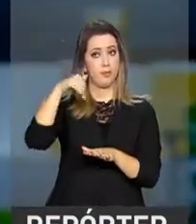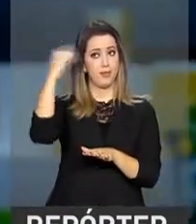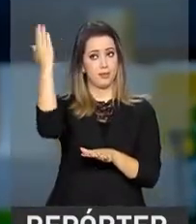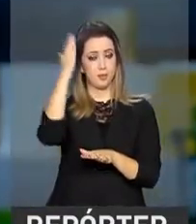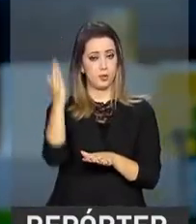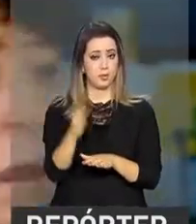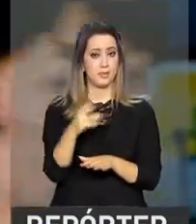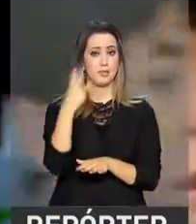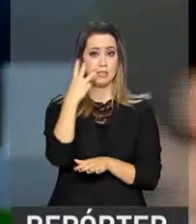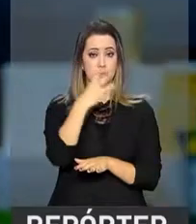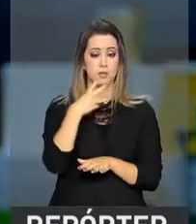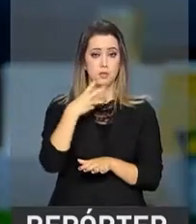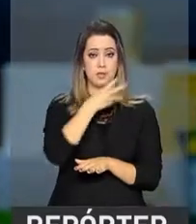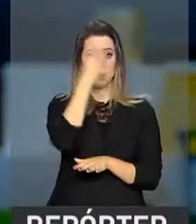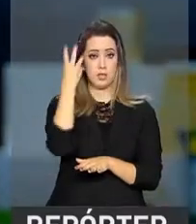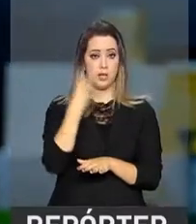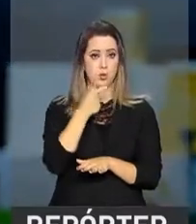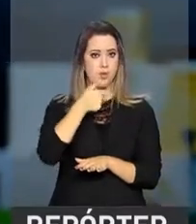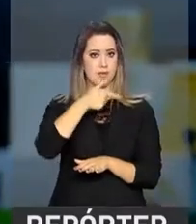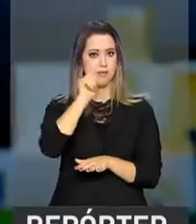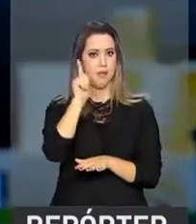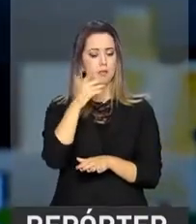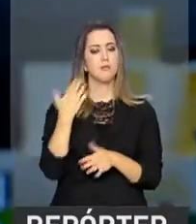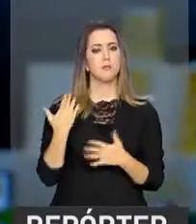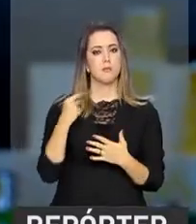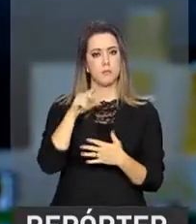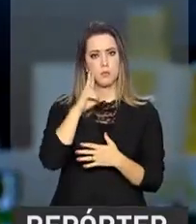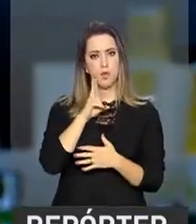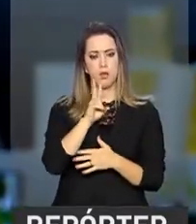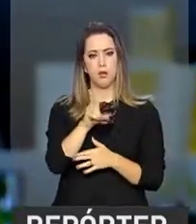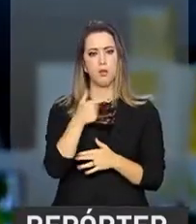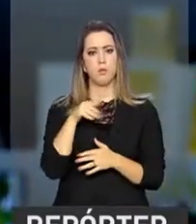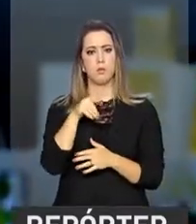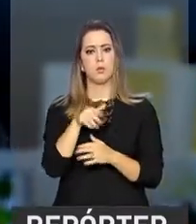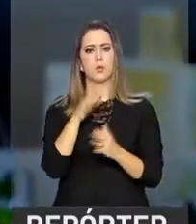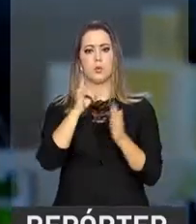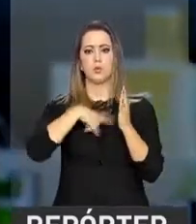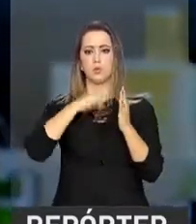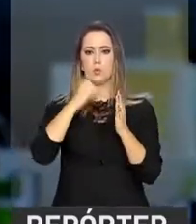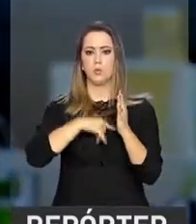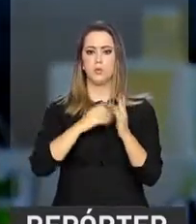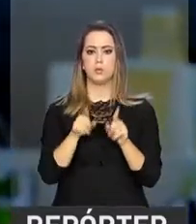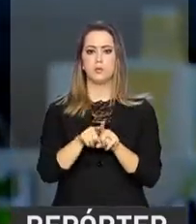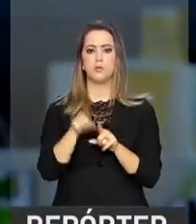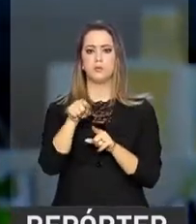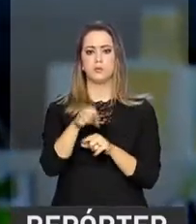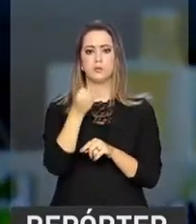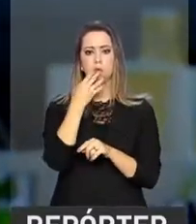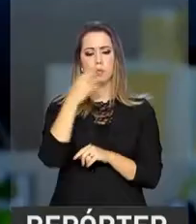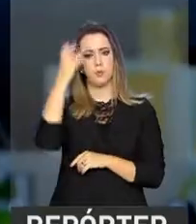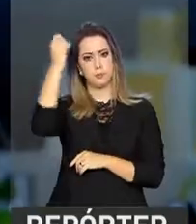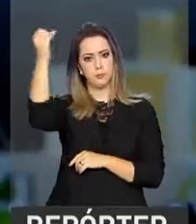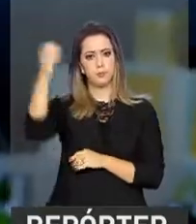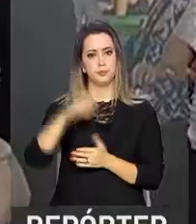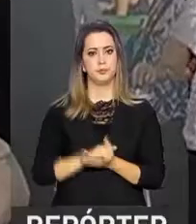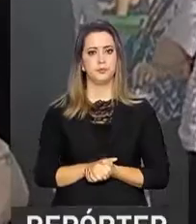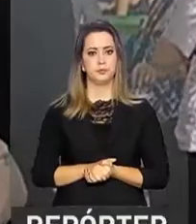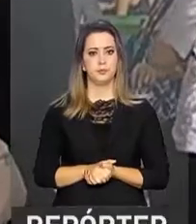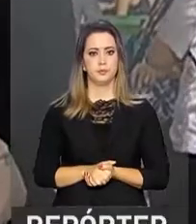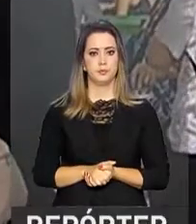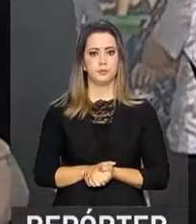umas 3 horas antes. E se atente, está provido todos os seus documentos para que tenha uma boa viagem.